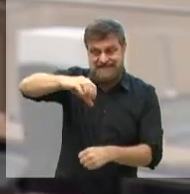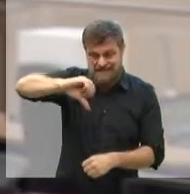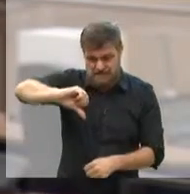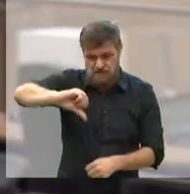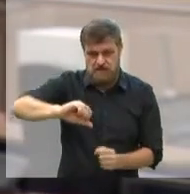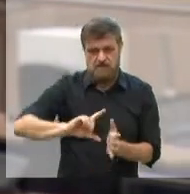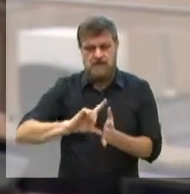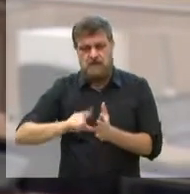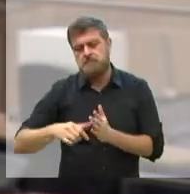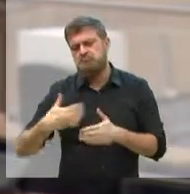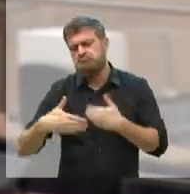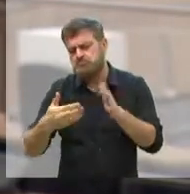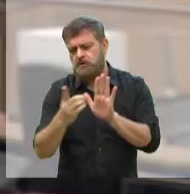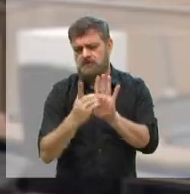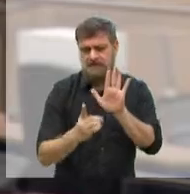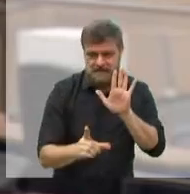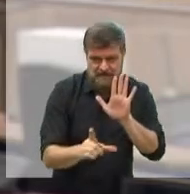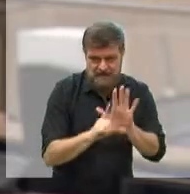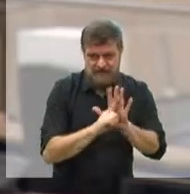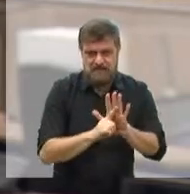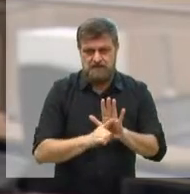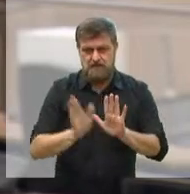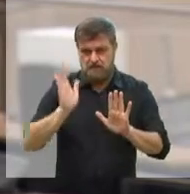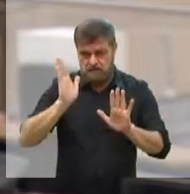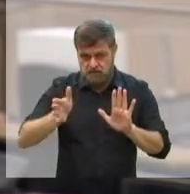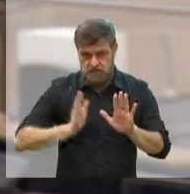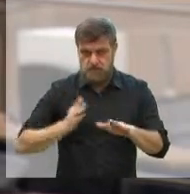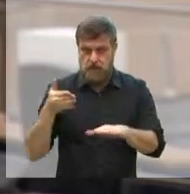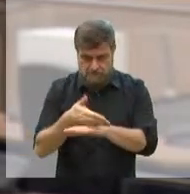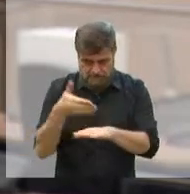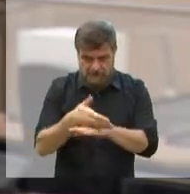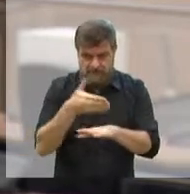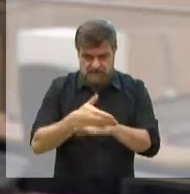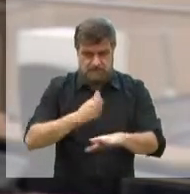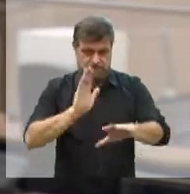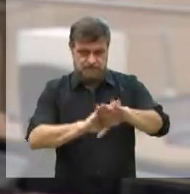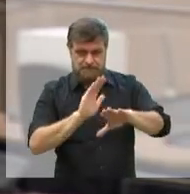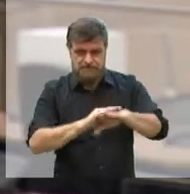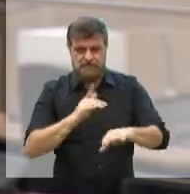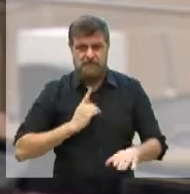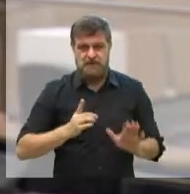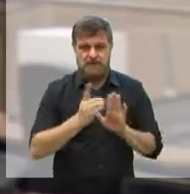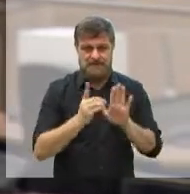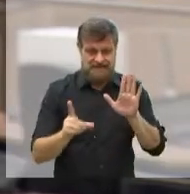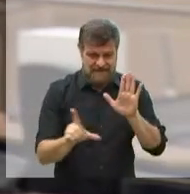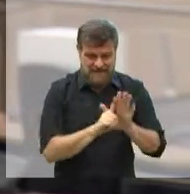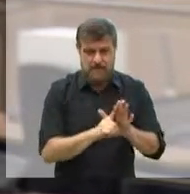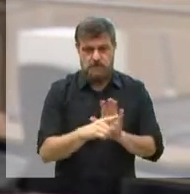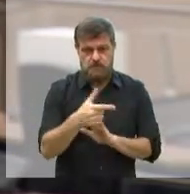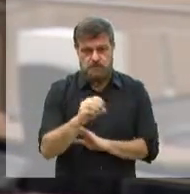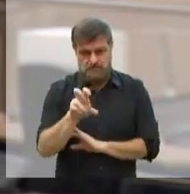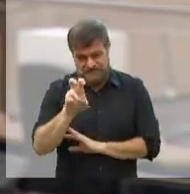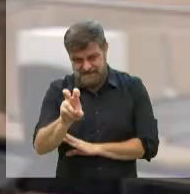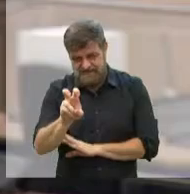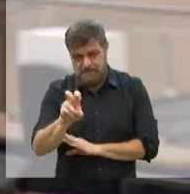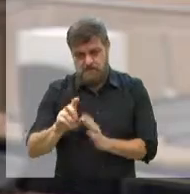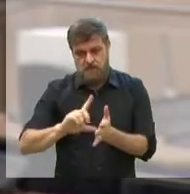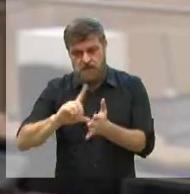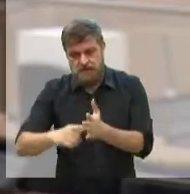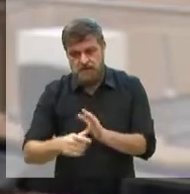Depois nós tivemos outros decretos, que alguns eu já tive a participação deles, que foi o decreto de 2005, o decreto